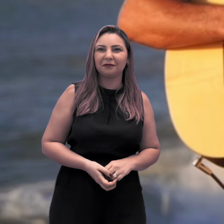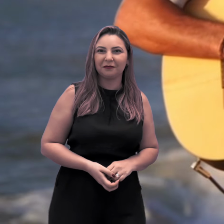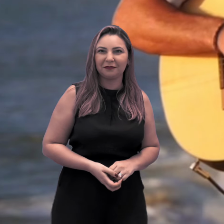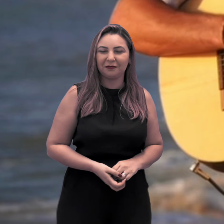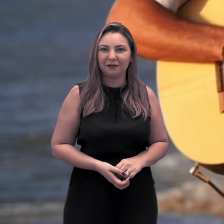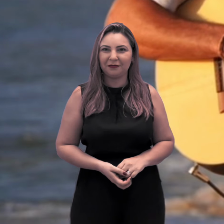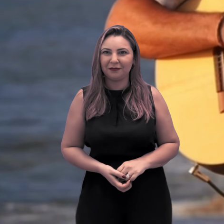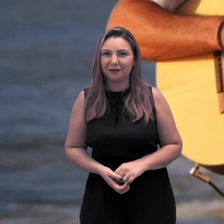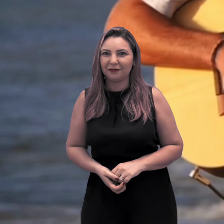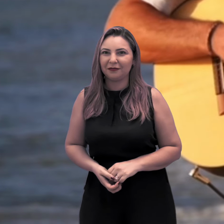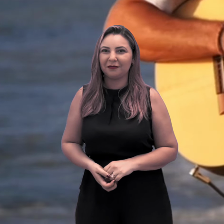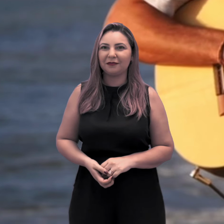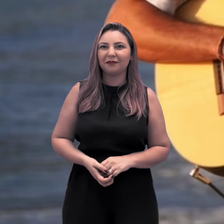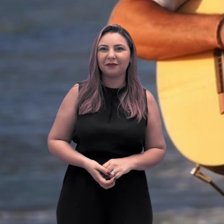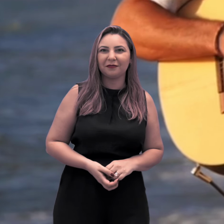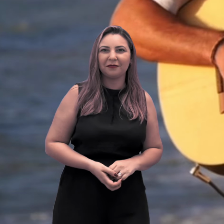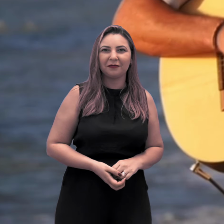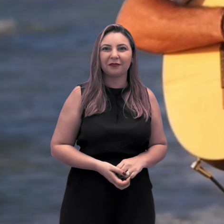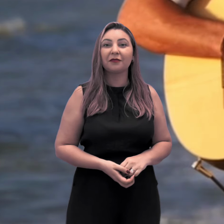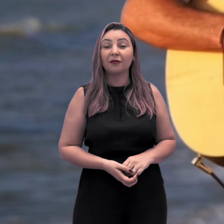acontecer,